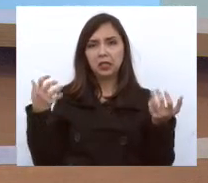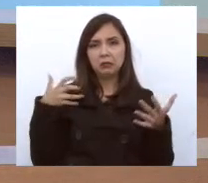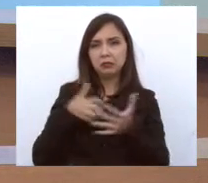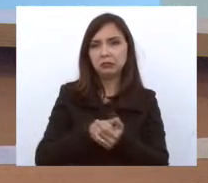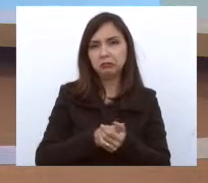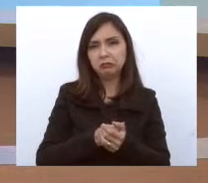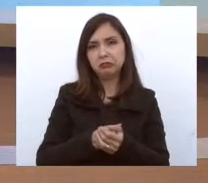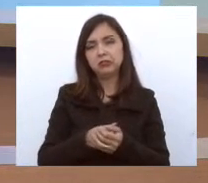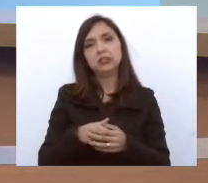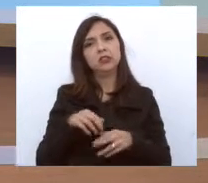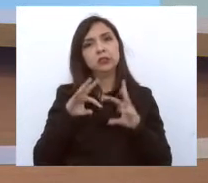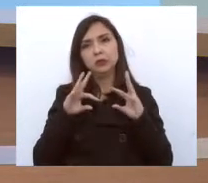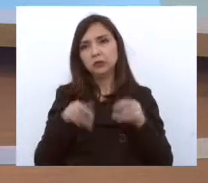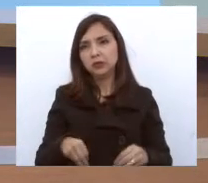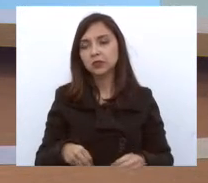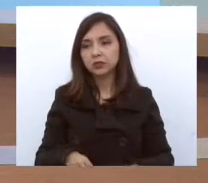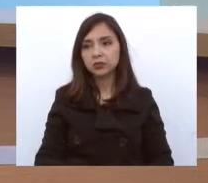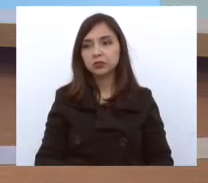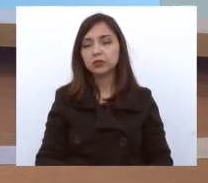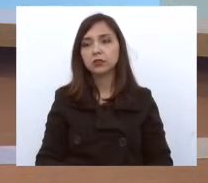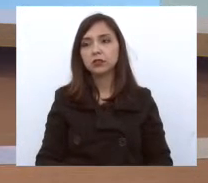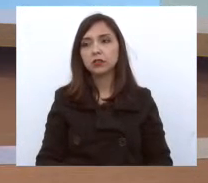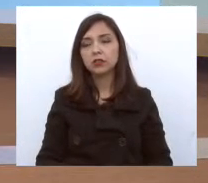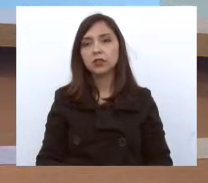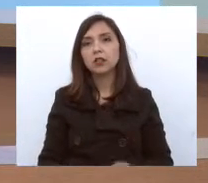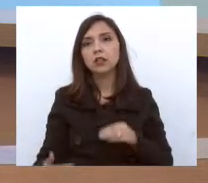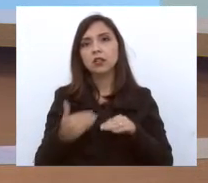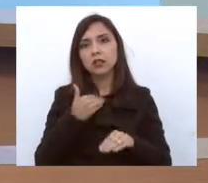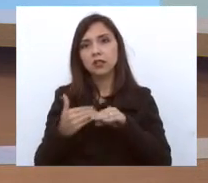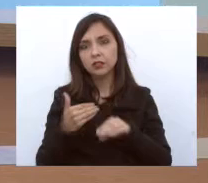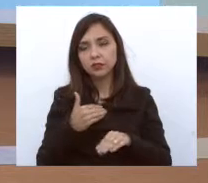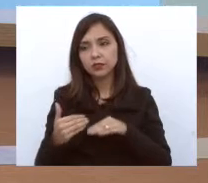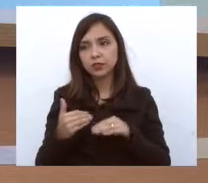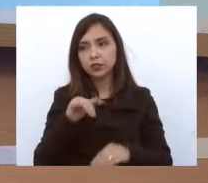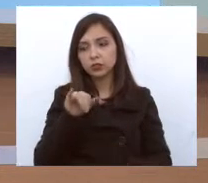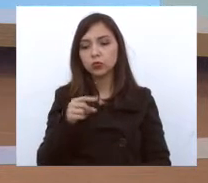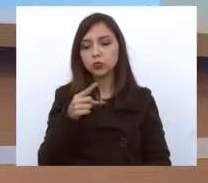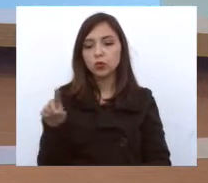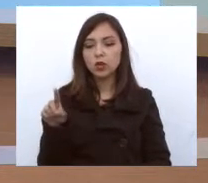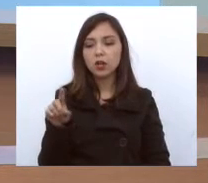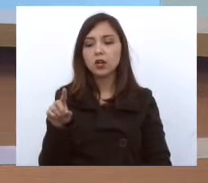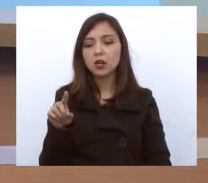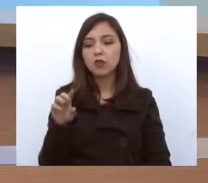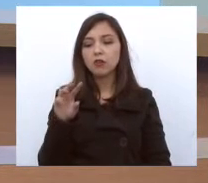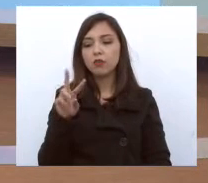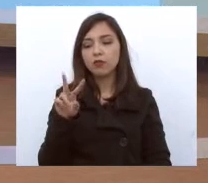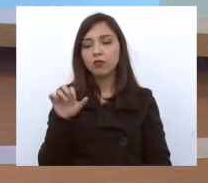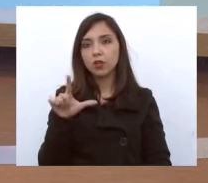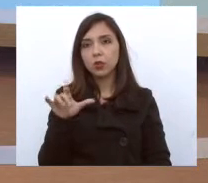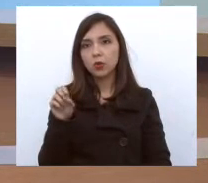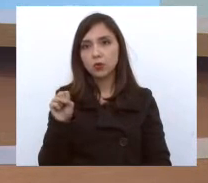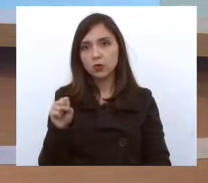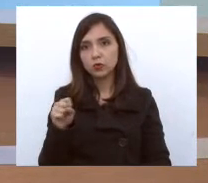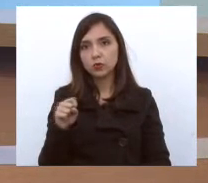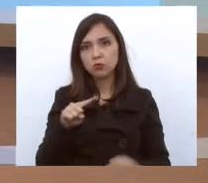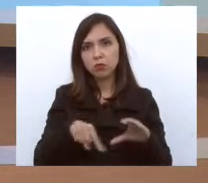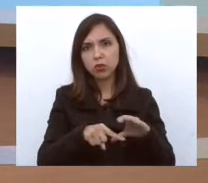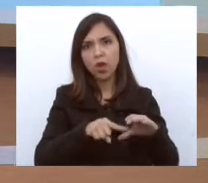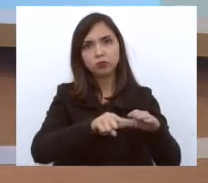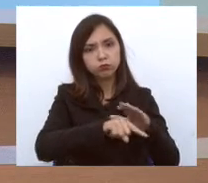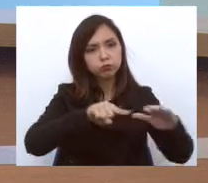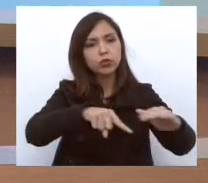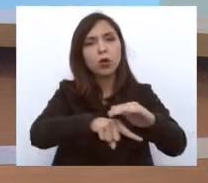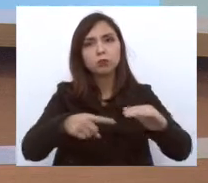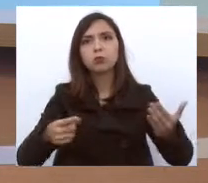pneu, amortecedor. Avenida João Veloso. É um buraco atrás do outro.